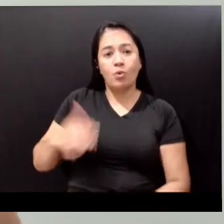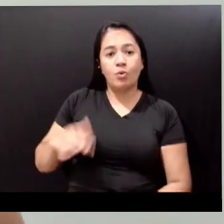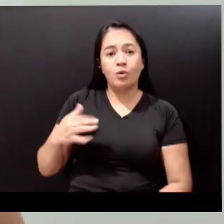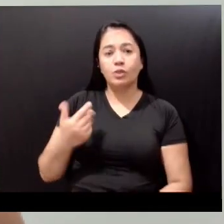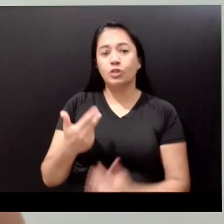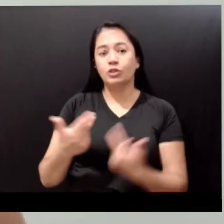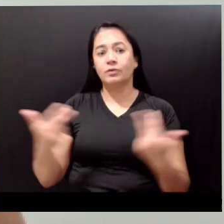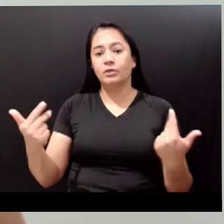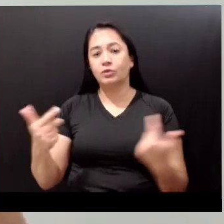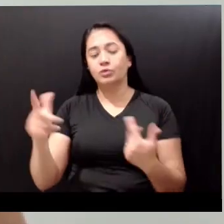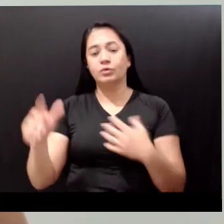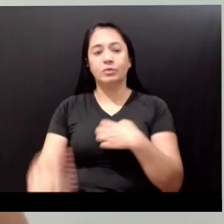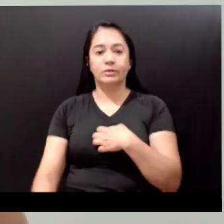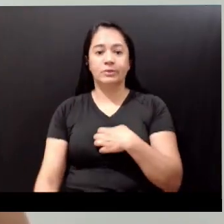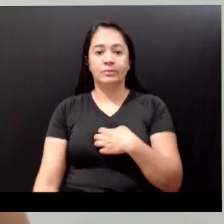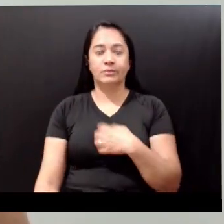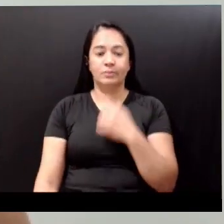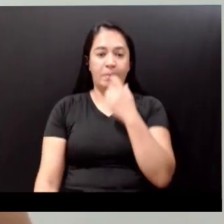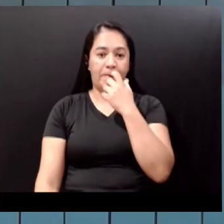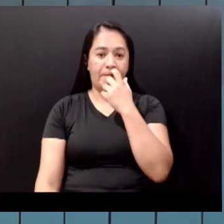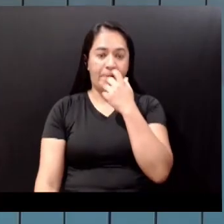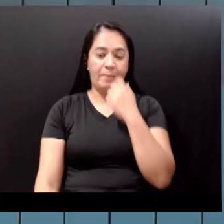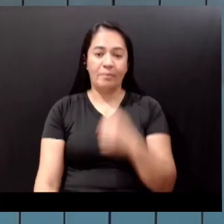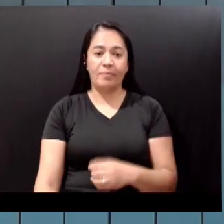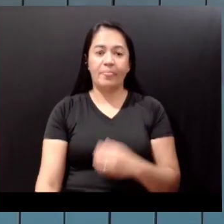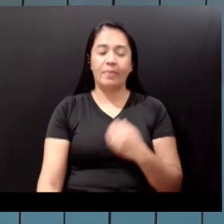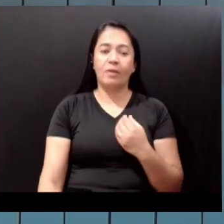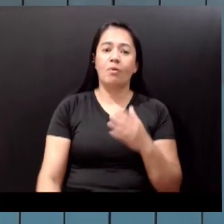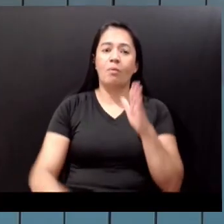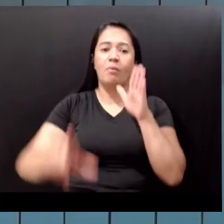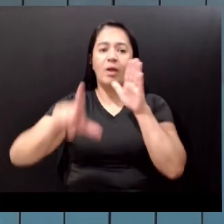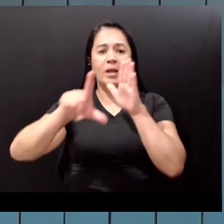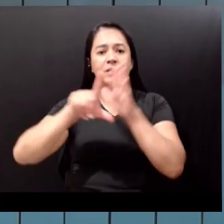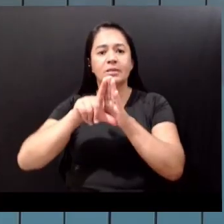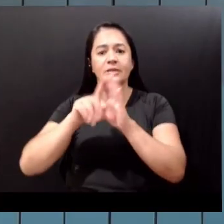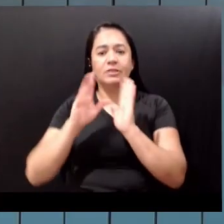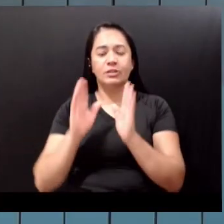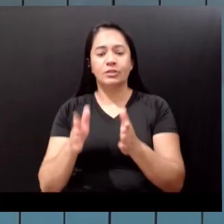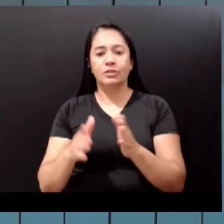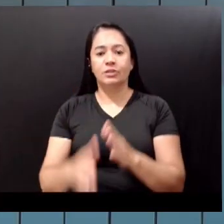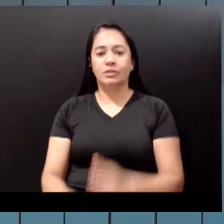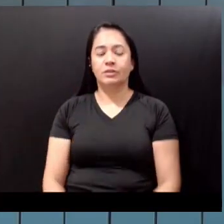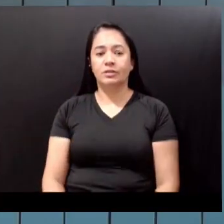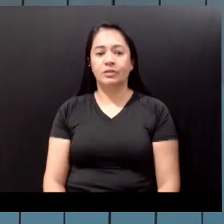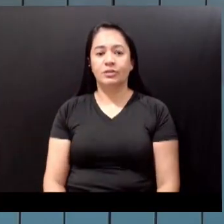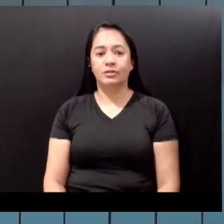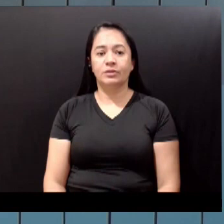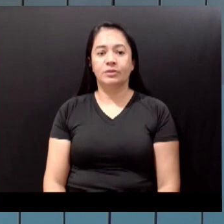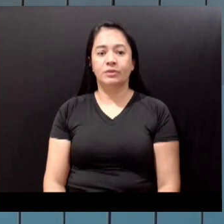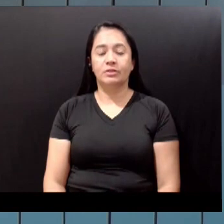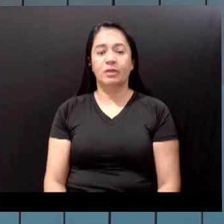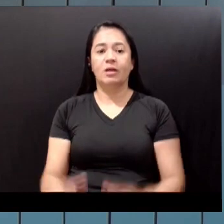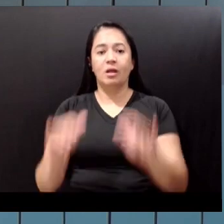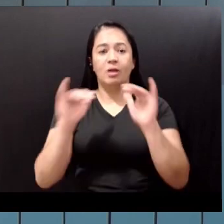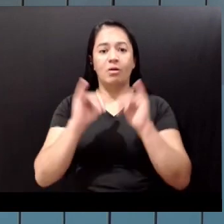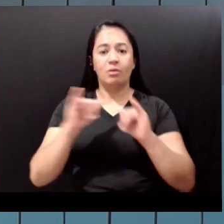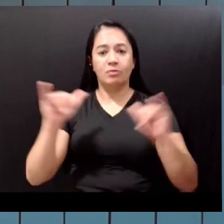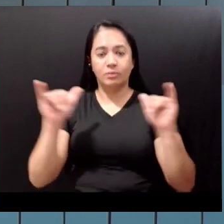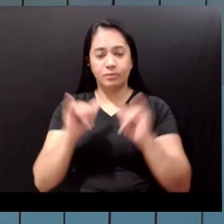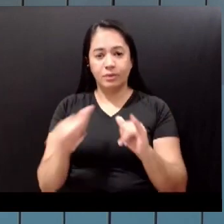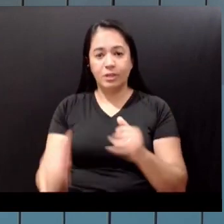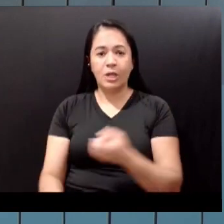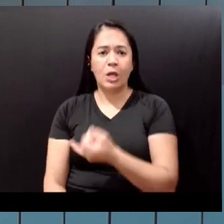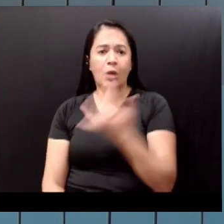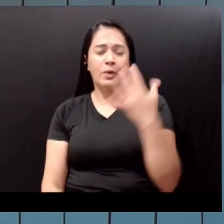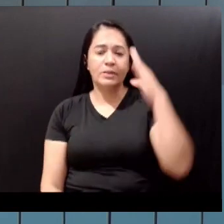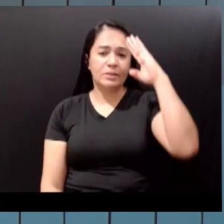acompanhada de vários outros sintomas. Doutora, com essa lei, que foi recentemente aí divulgada,